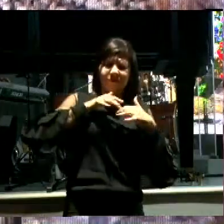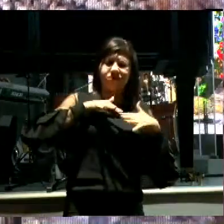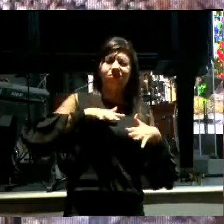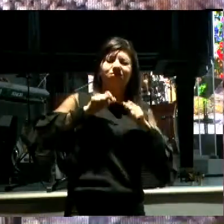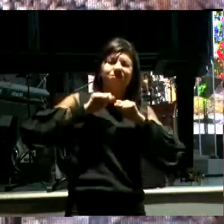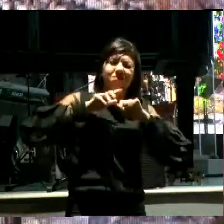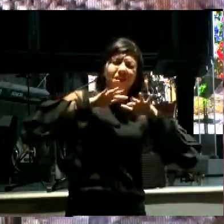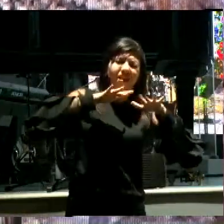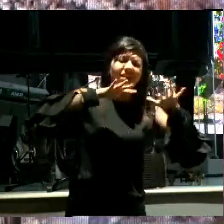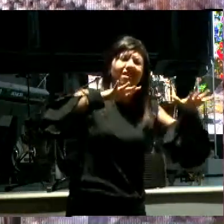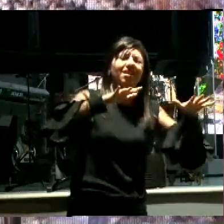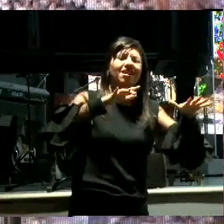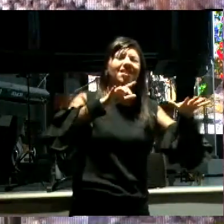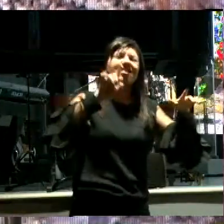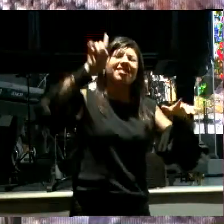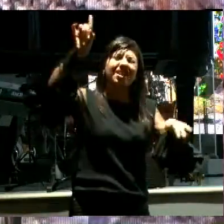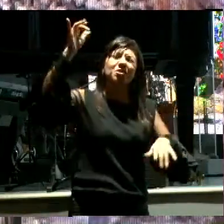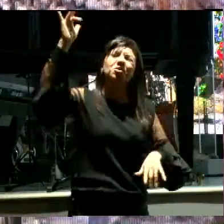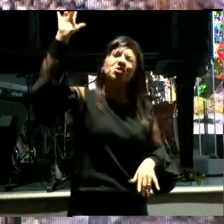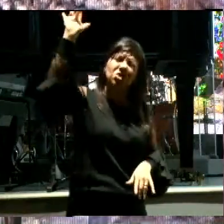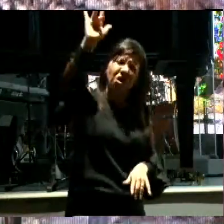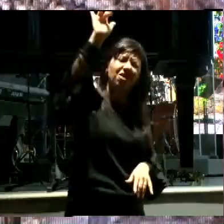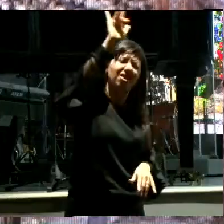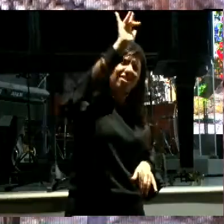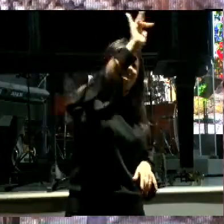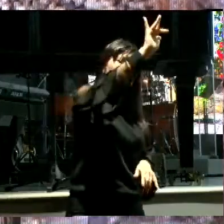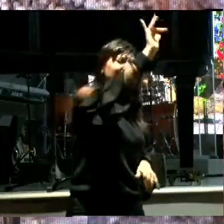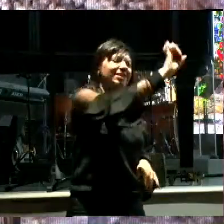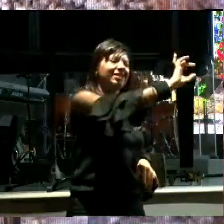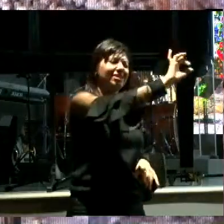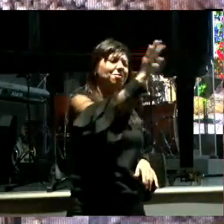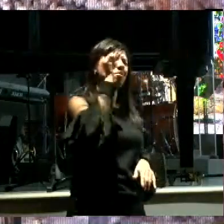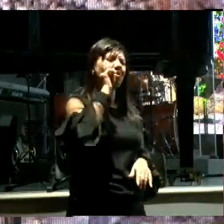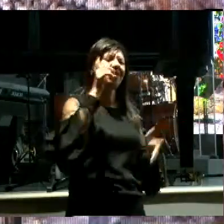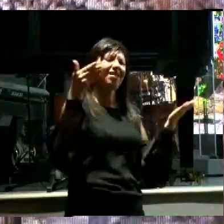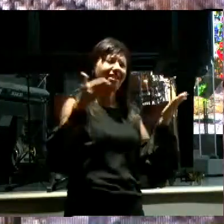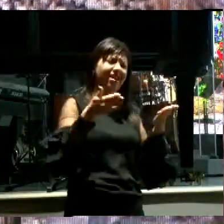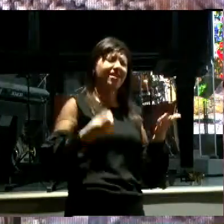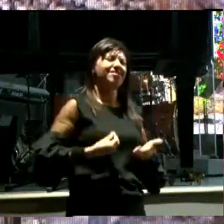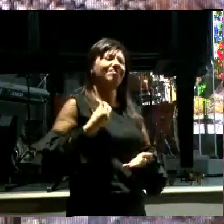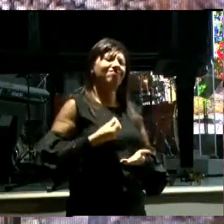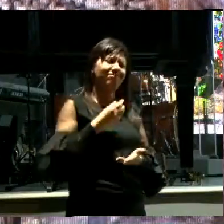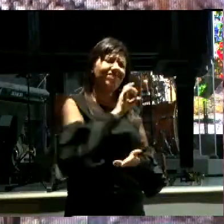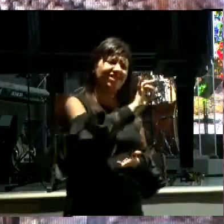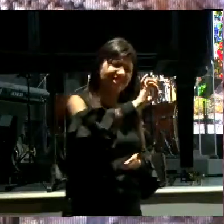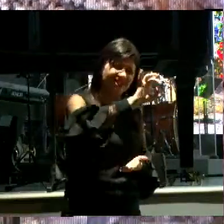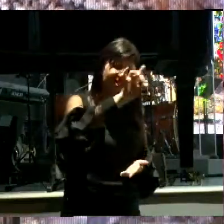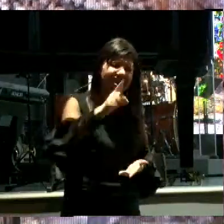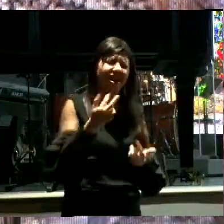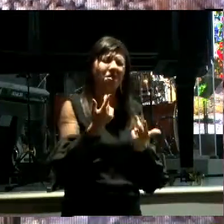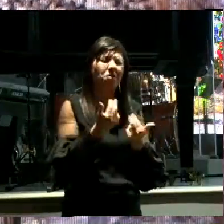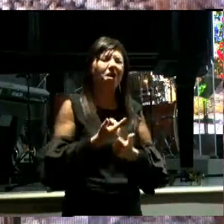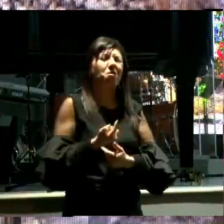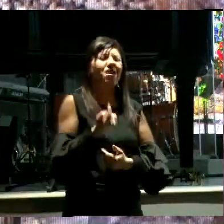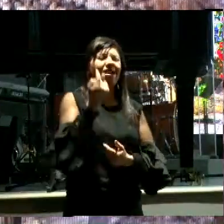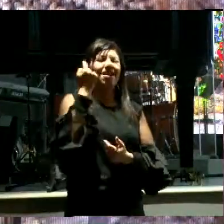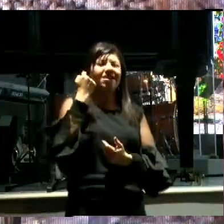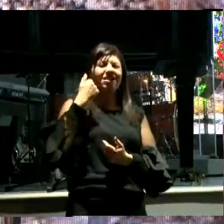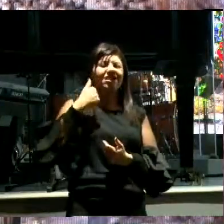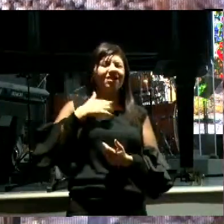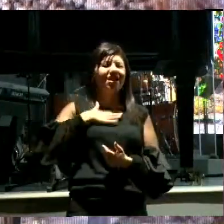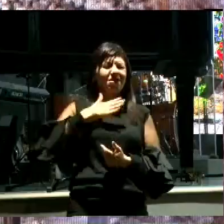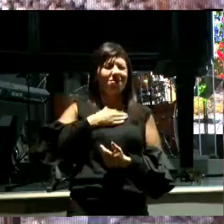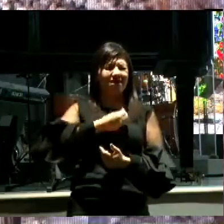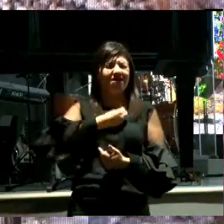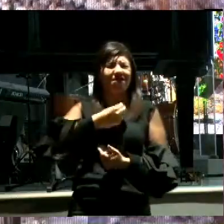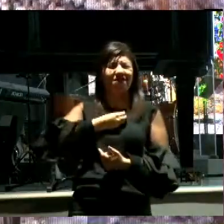vida dessas mulheres. E assim como um dia o Senhor me deu o entendimento de colocar a mão na minha própria cabeça, de ministrar